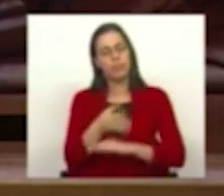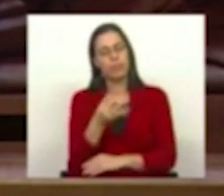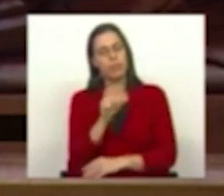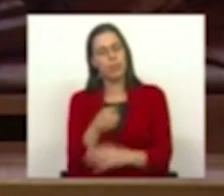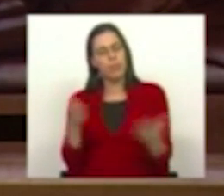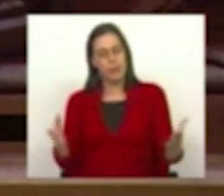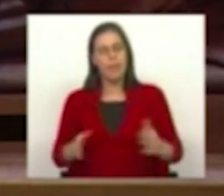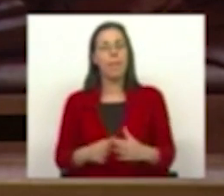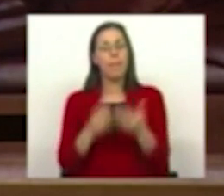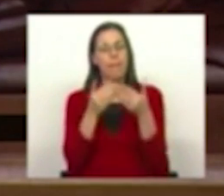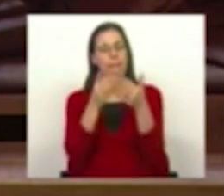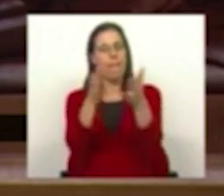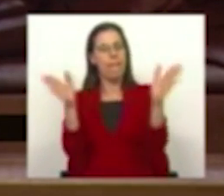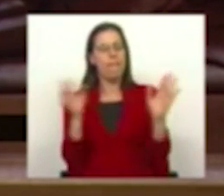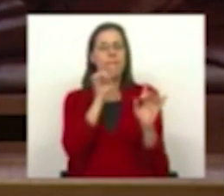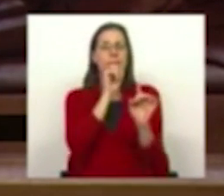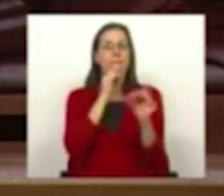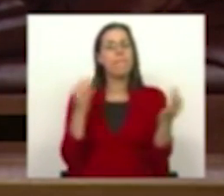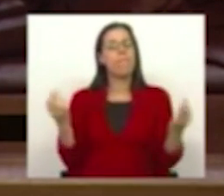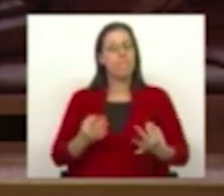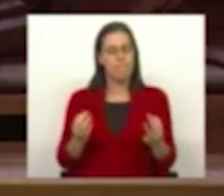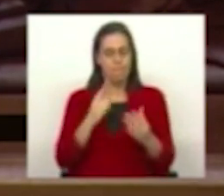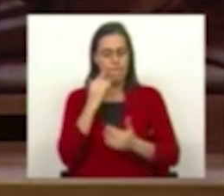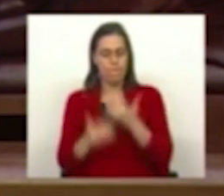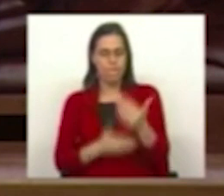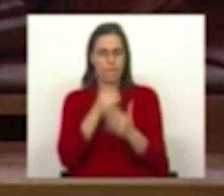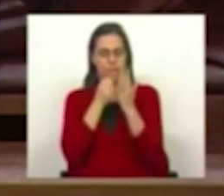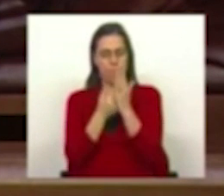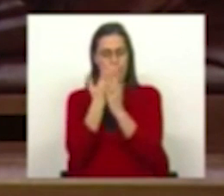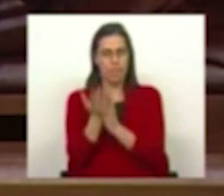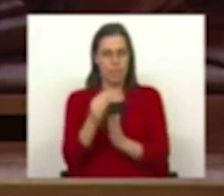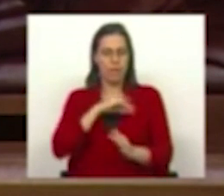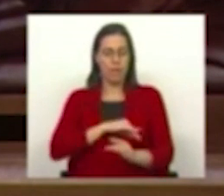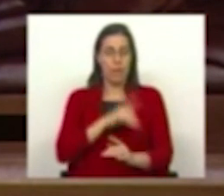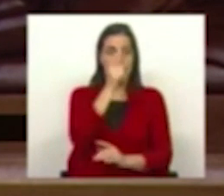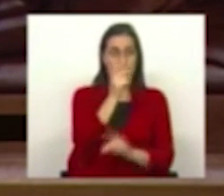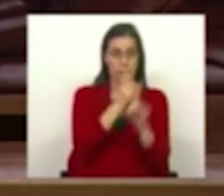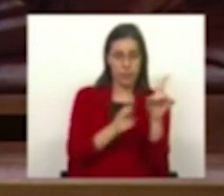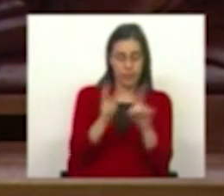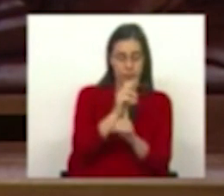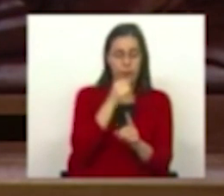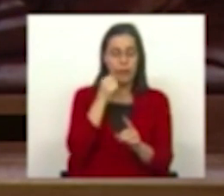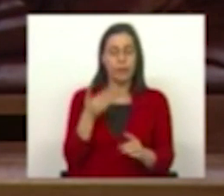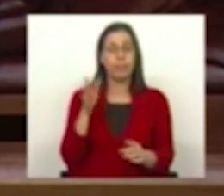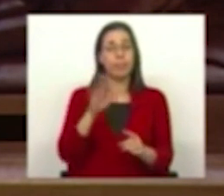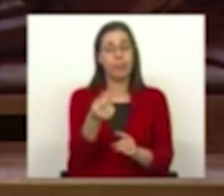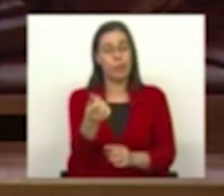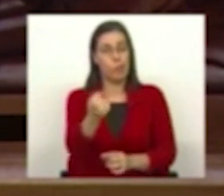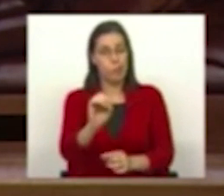PCP, abriram-se as possibilidades de avançar com medidas de aumento das pensões, de dar passos na